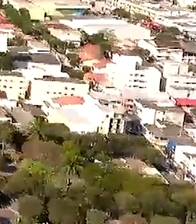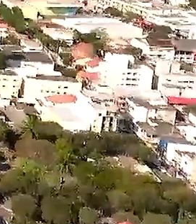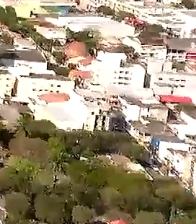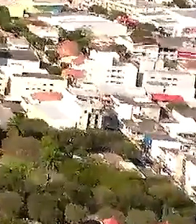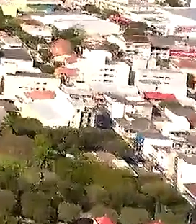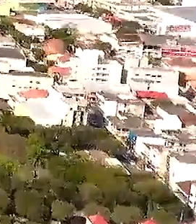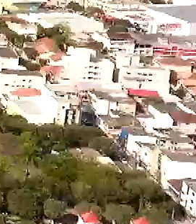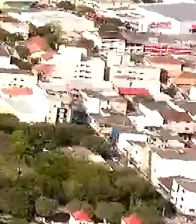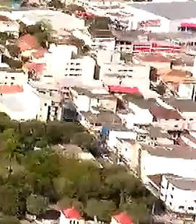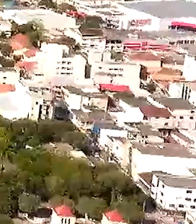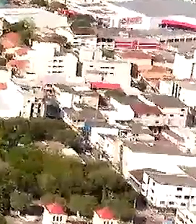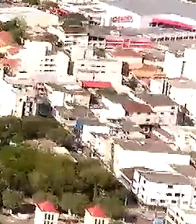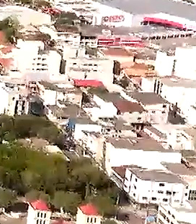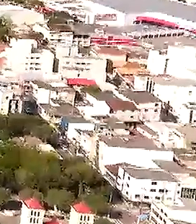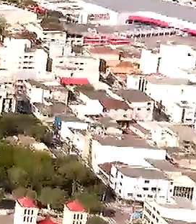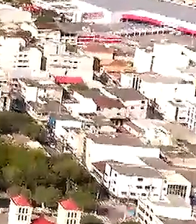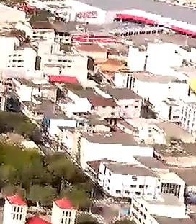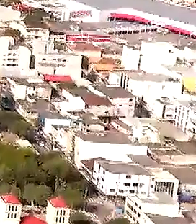com predominância de casas.